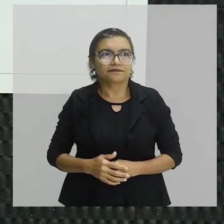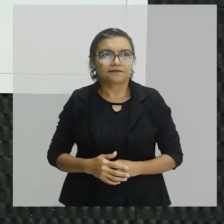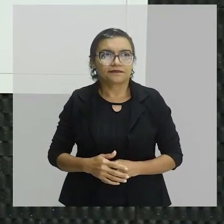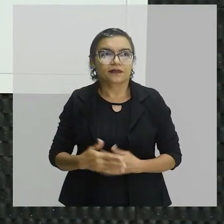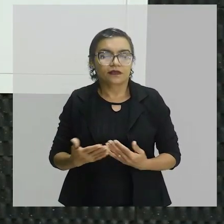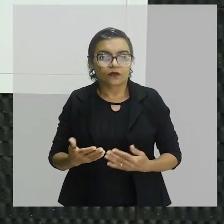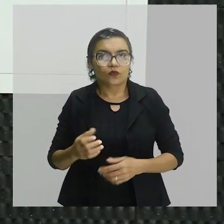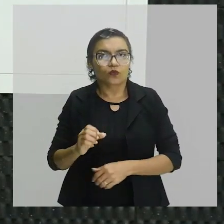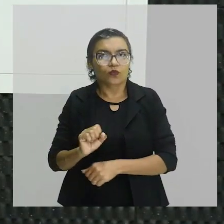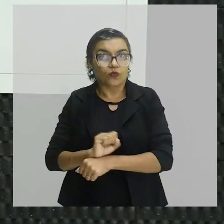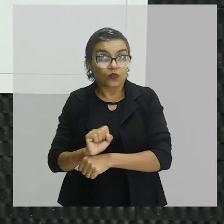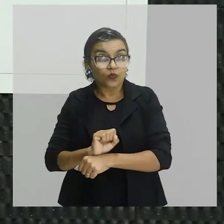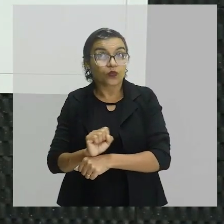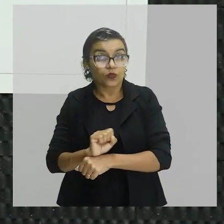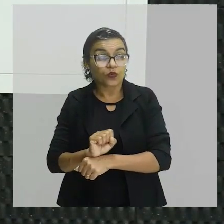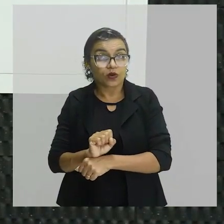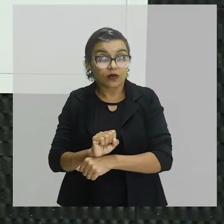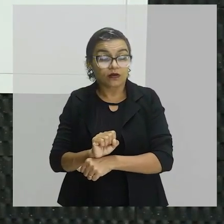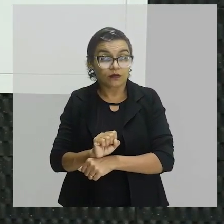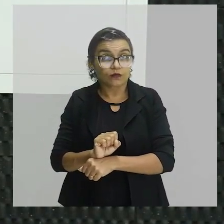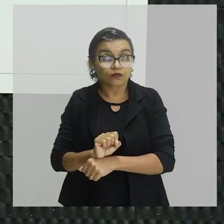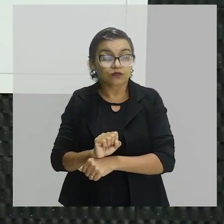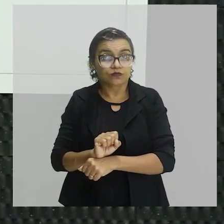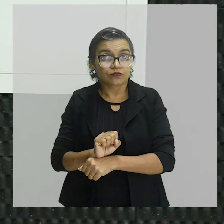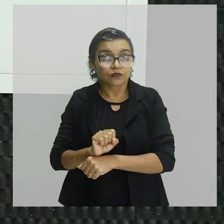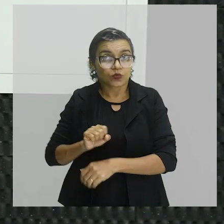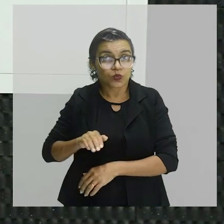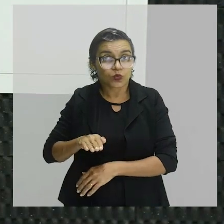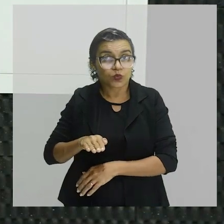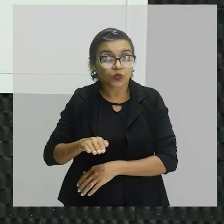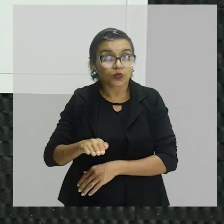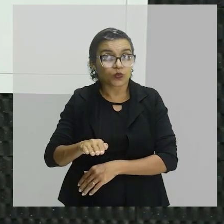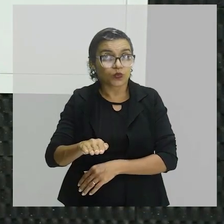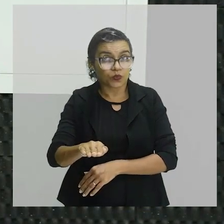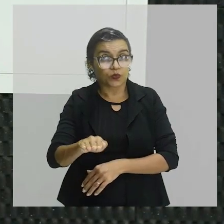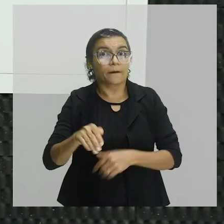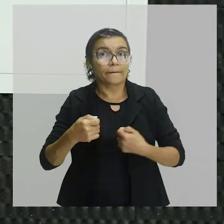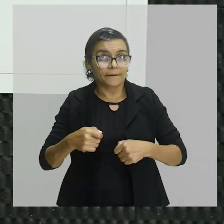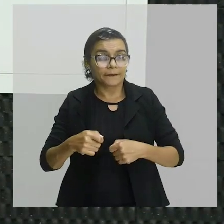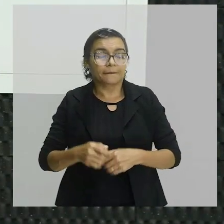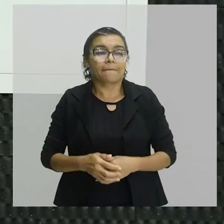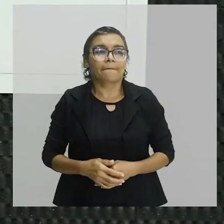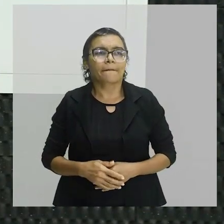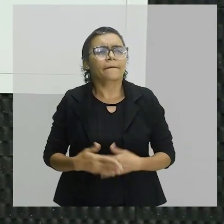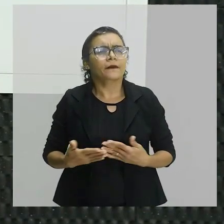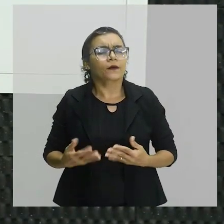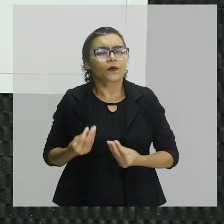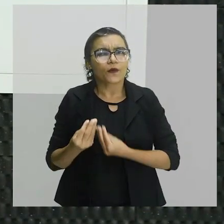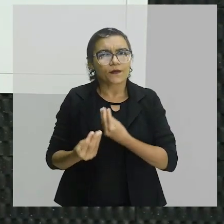veículo vai fazer. Tá certo? Então vamos lá.